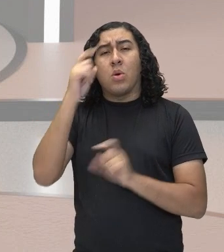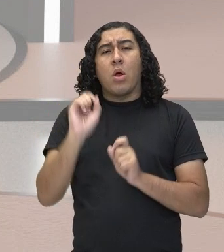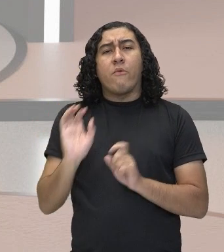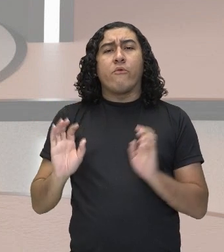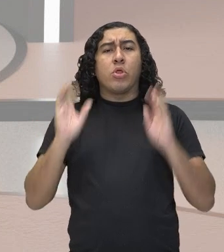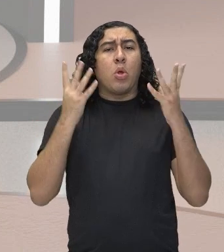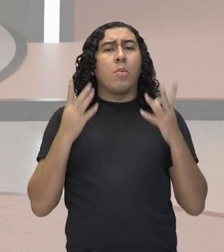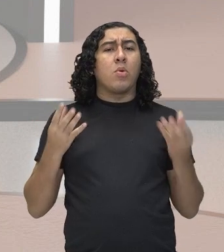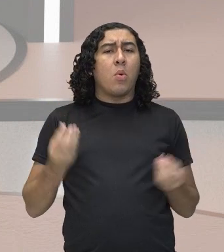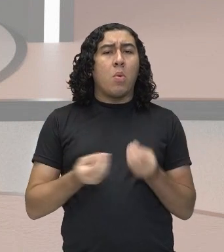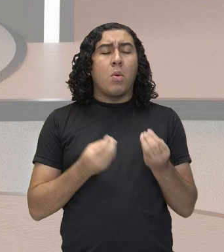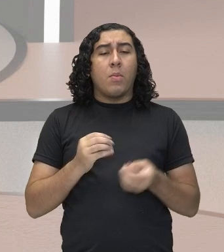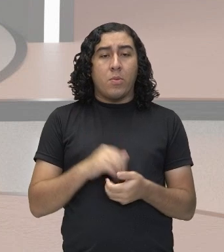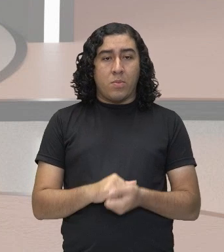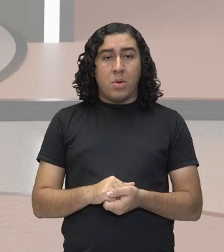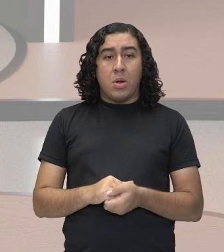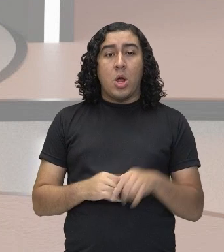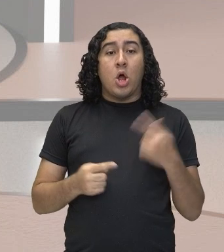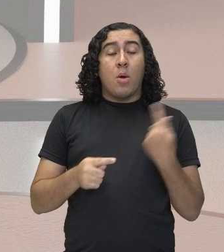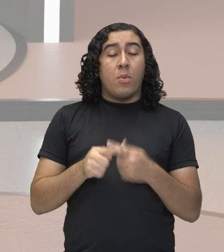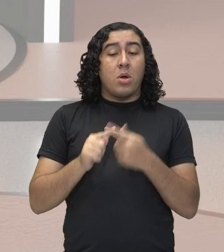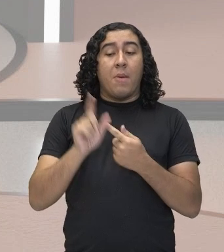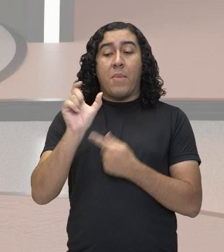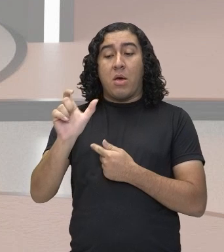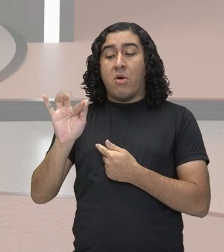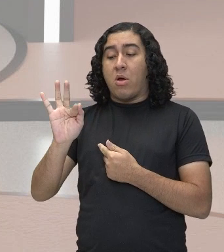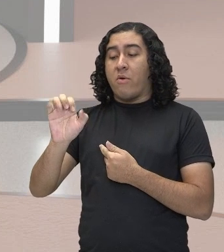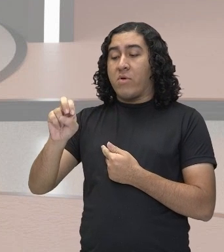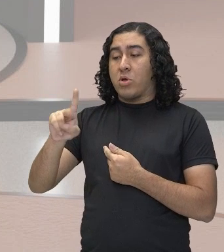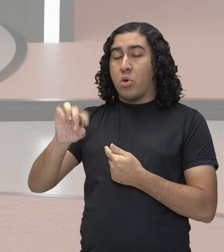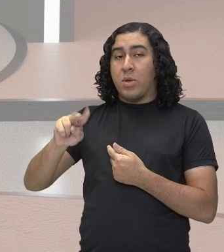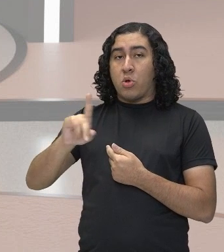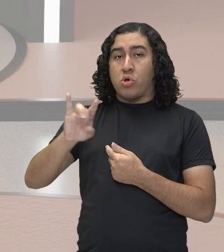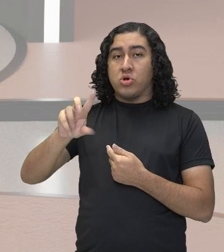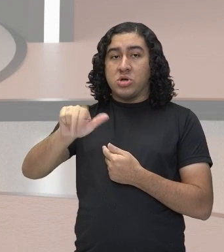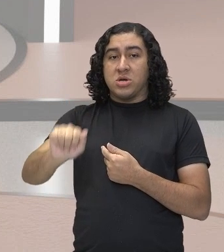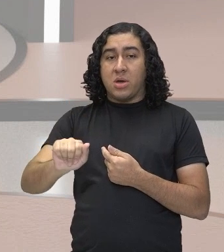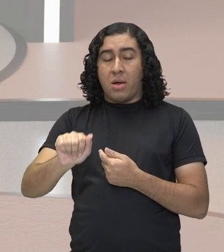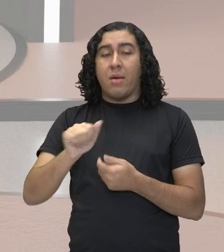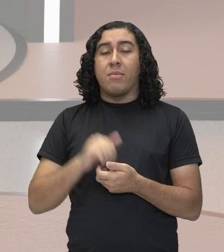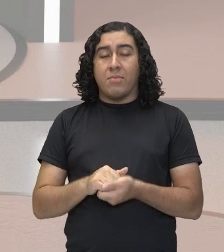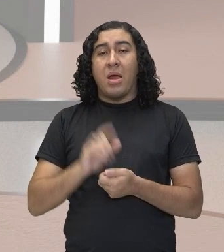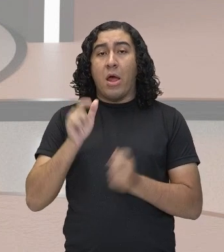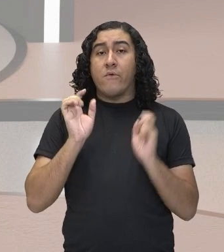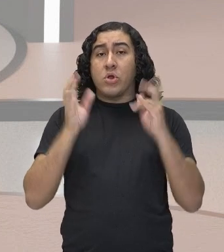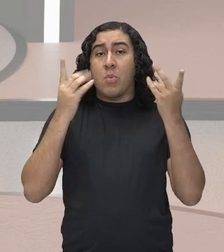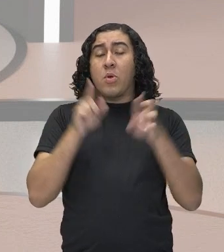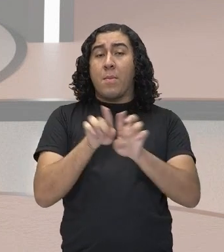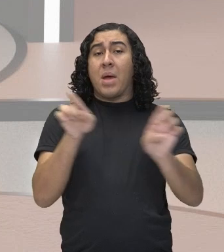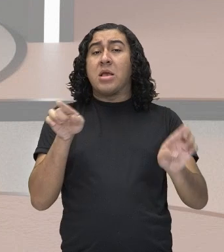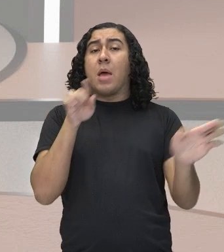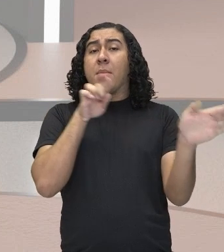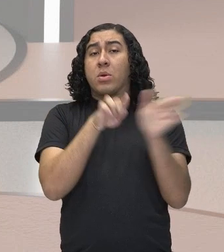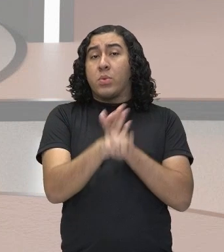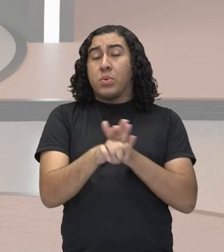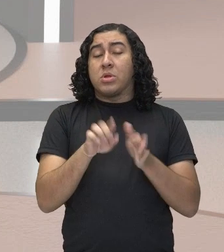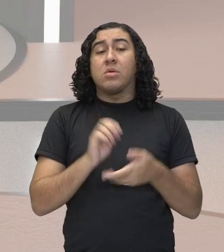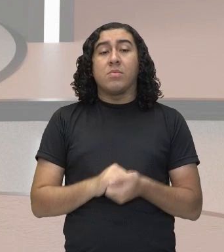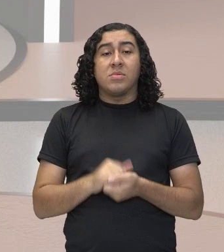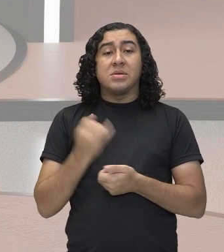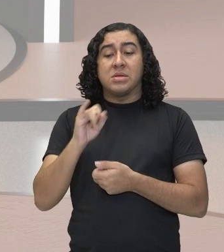fenômeno, já que a palavra fenomenologia vem de fenômeno. Mas eu pergunto para vocês, quando eu falo a